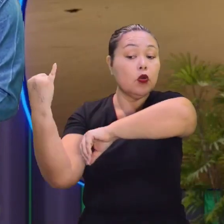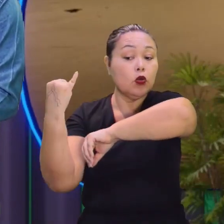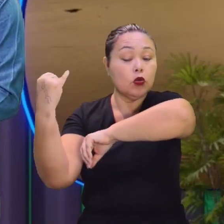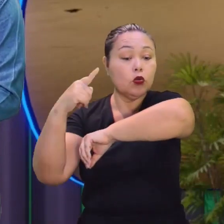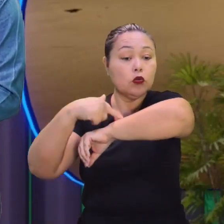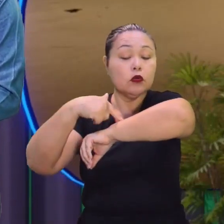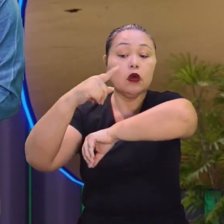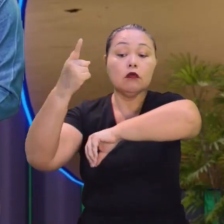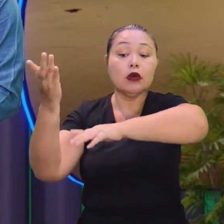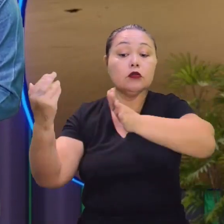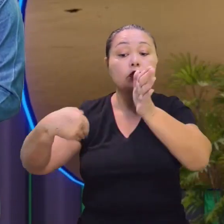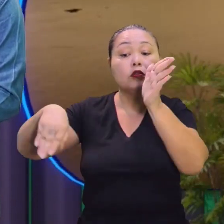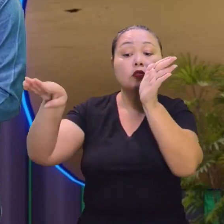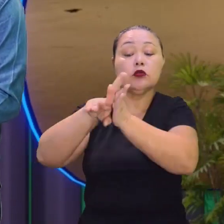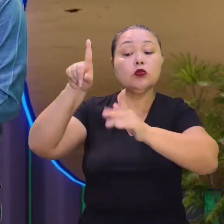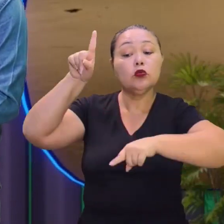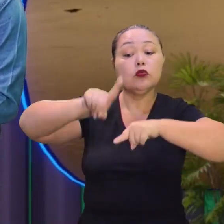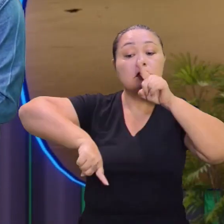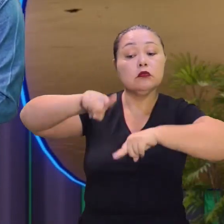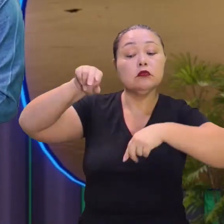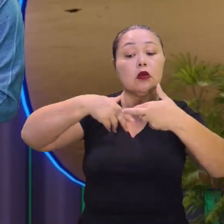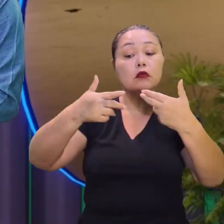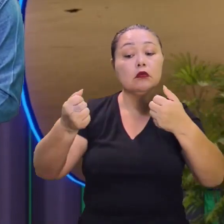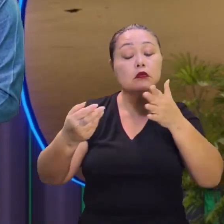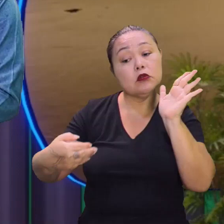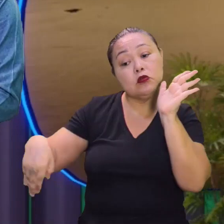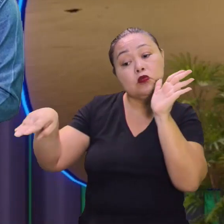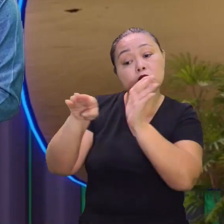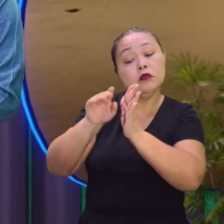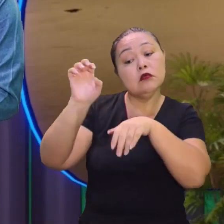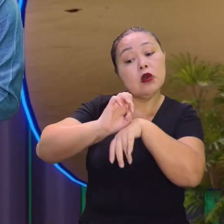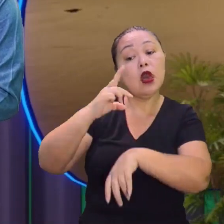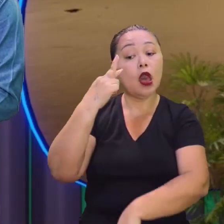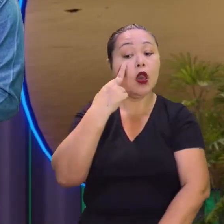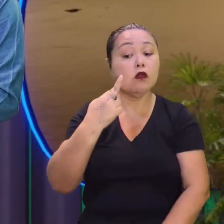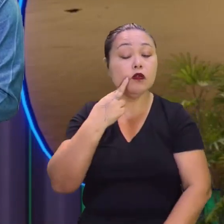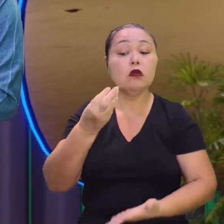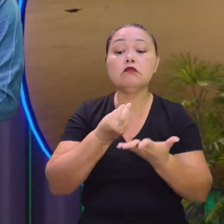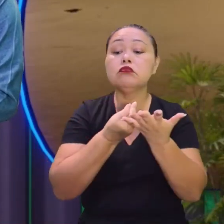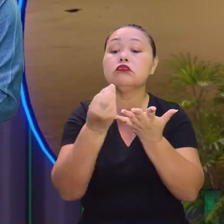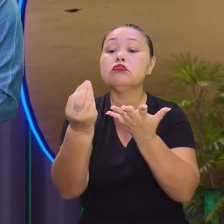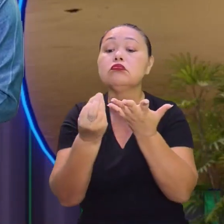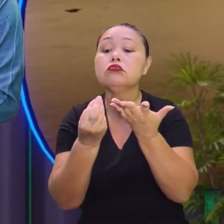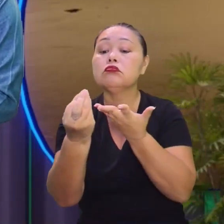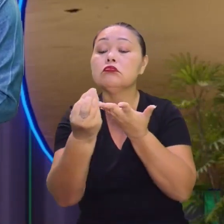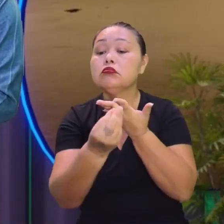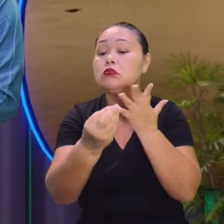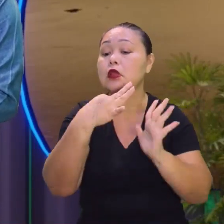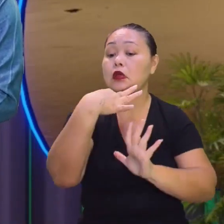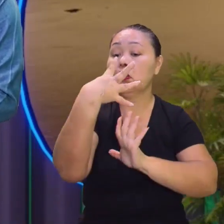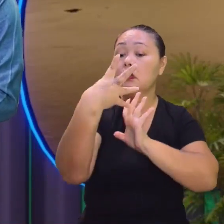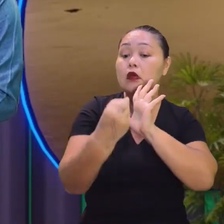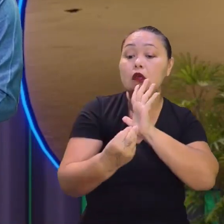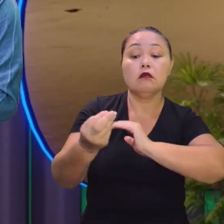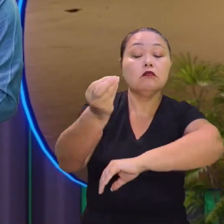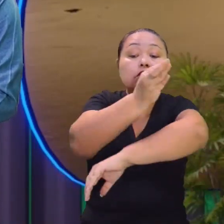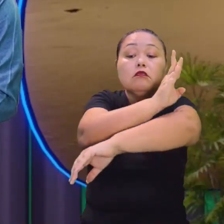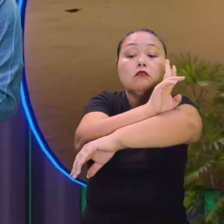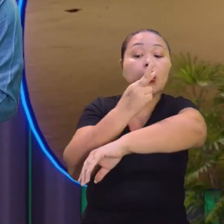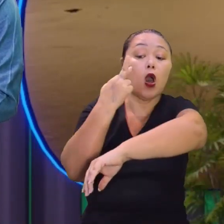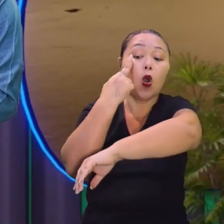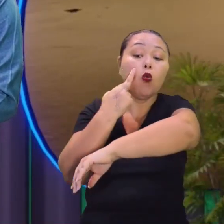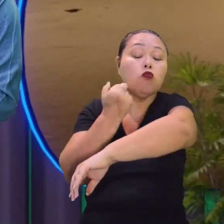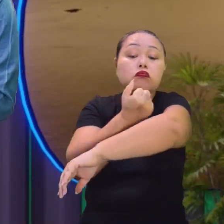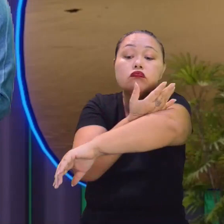chegada dos produtos, grande parte dos produtos que chegam aqui no estado e são distribuídos para a Amazônia, passa por